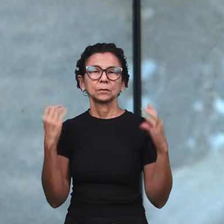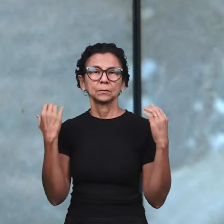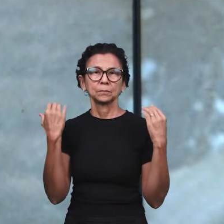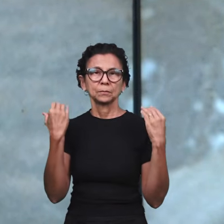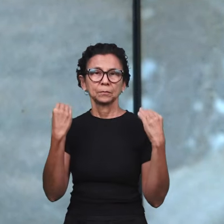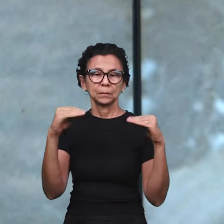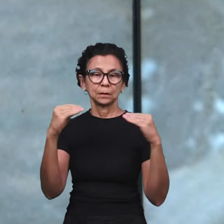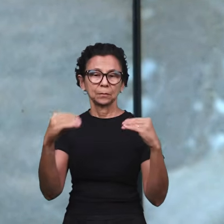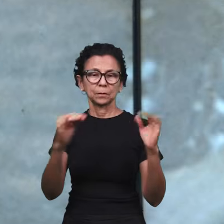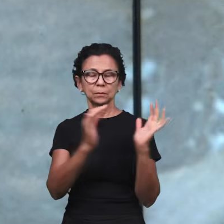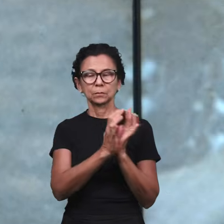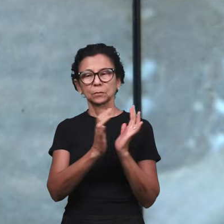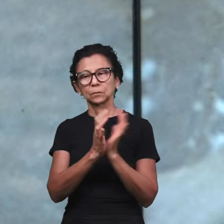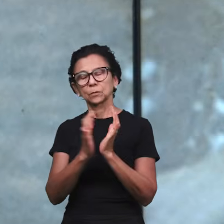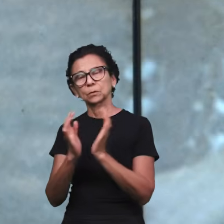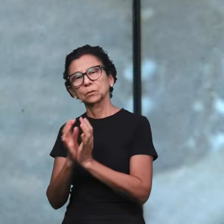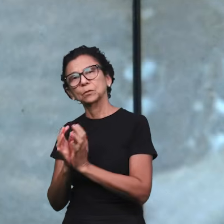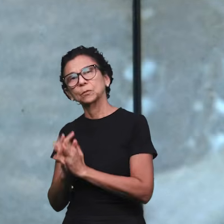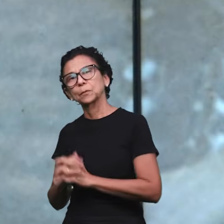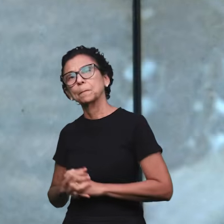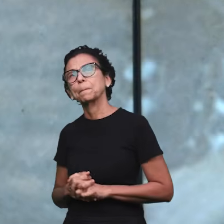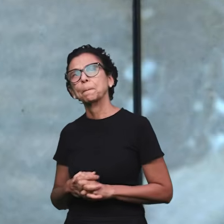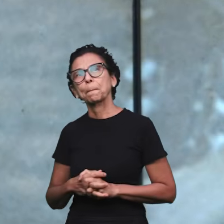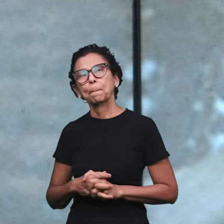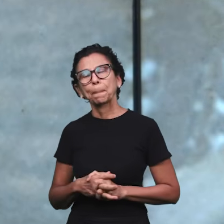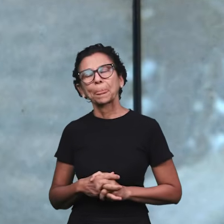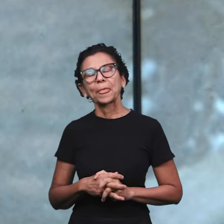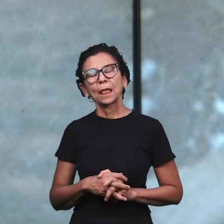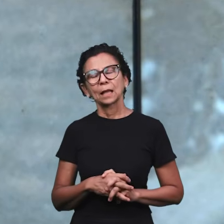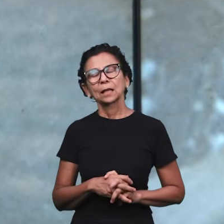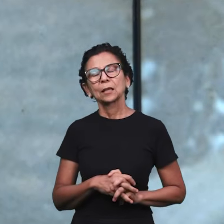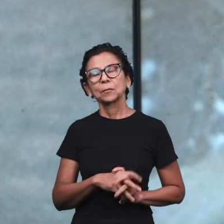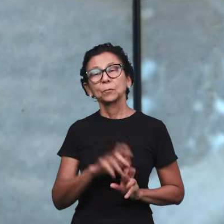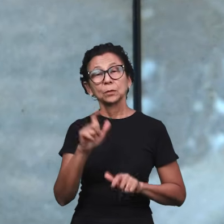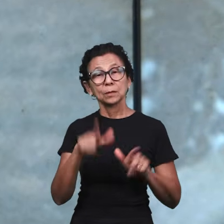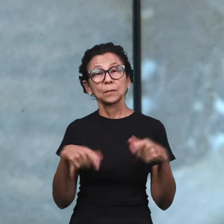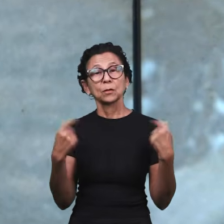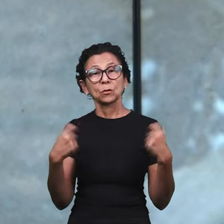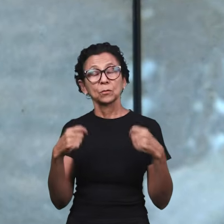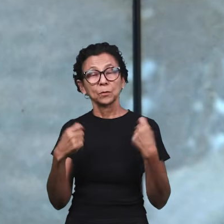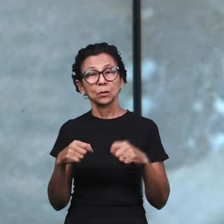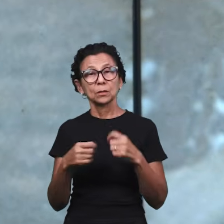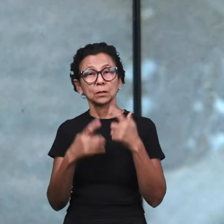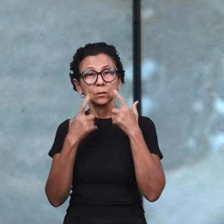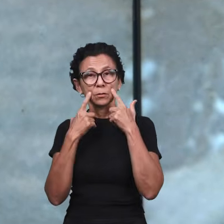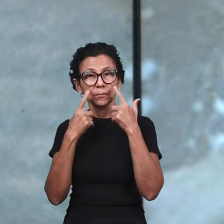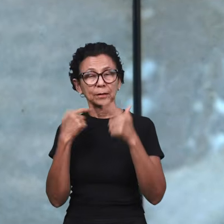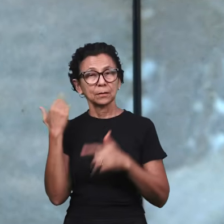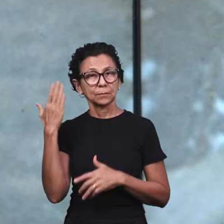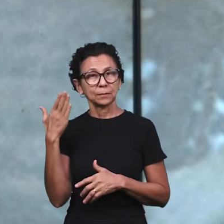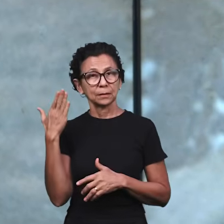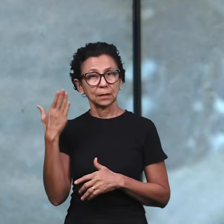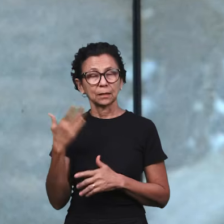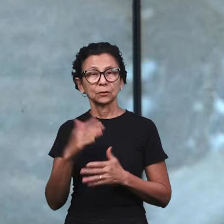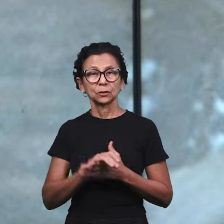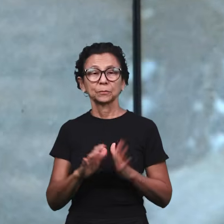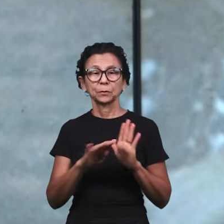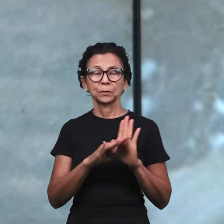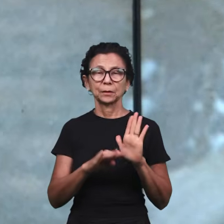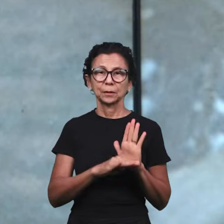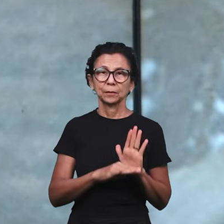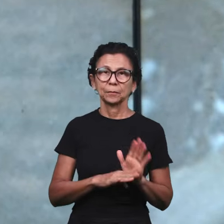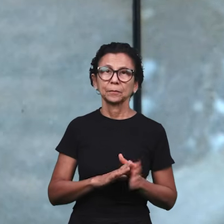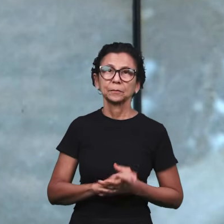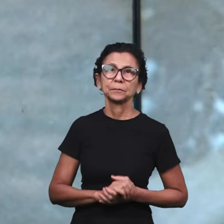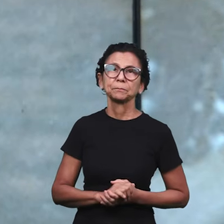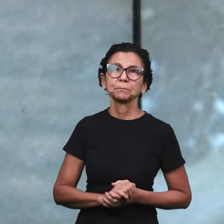você participa, porque essa palavra vai chegar em muitos corações que precisam ouvir a palavra do Senhor. E não se esqueça